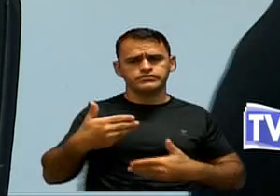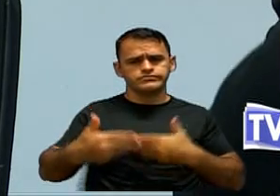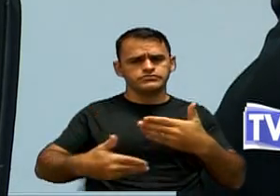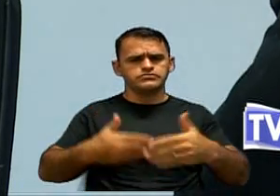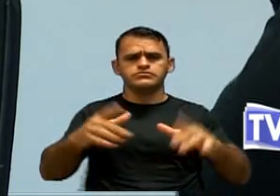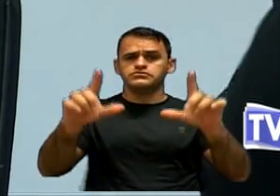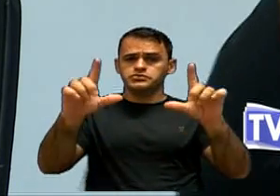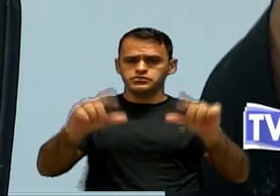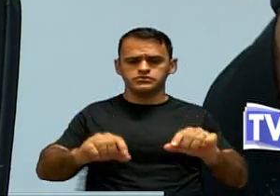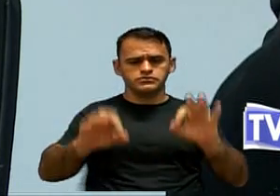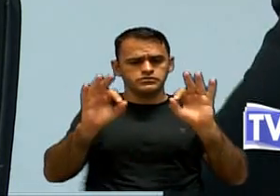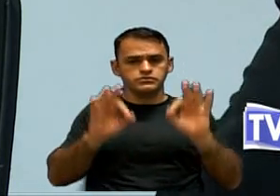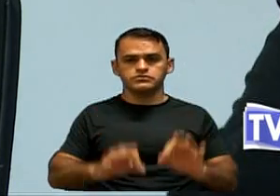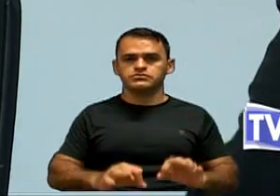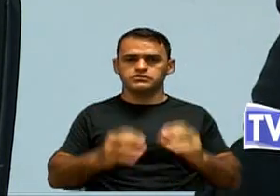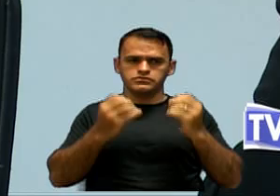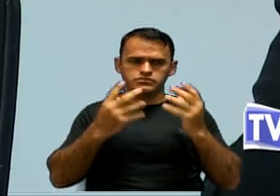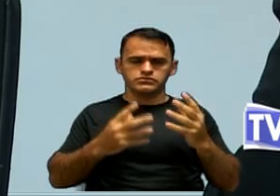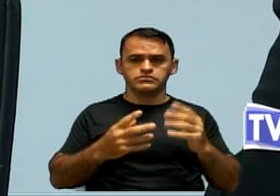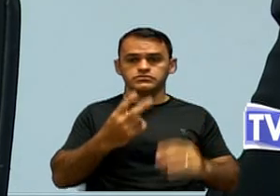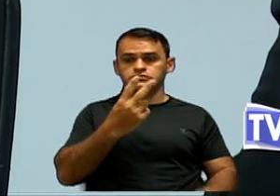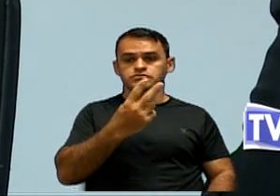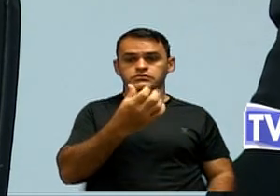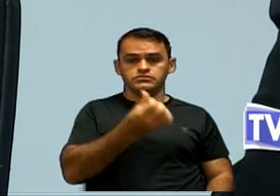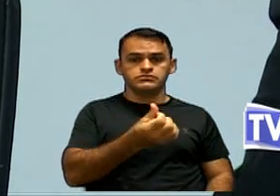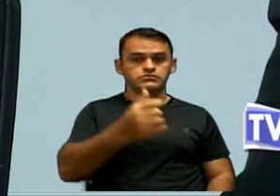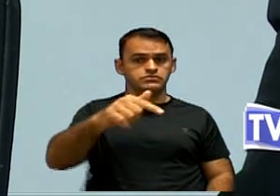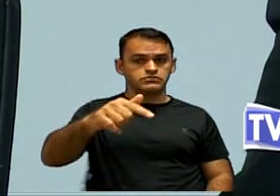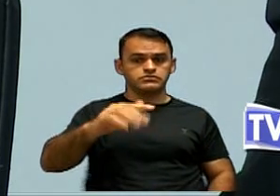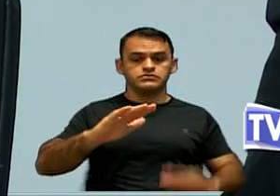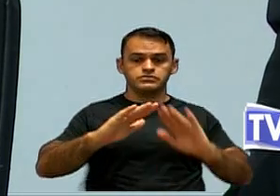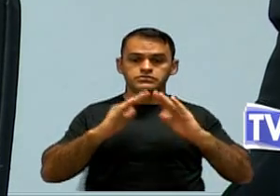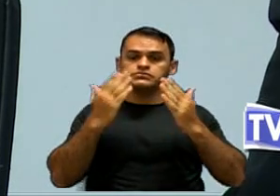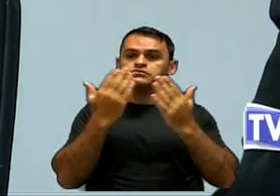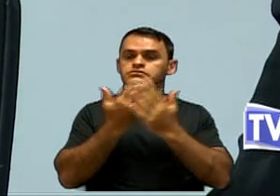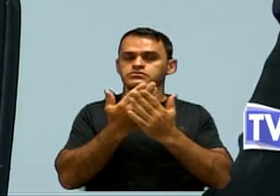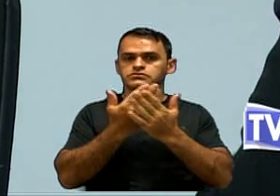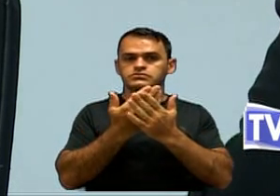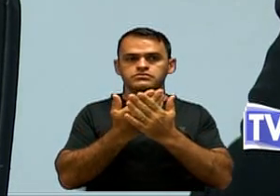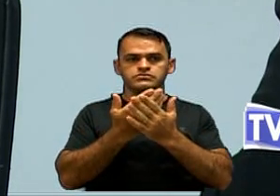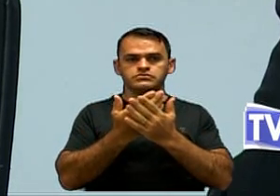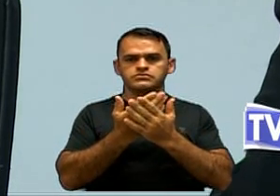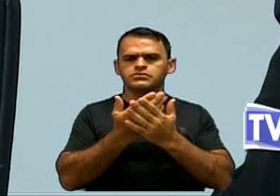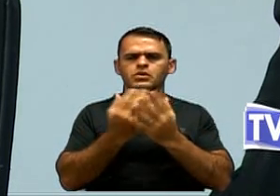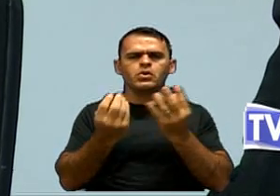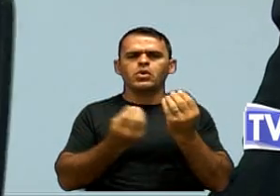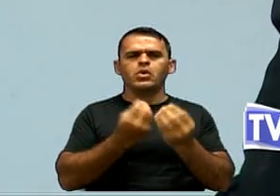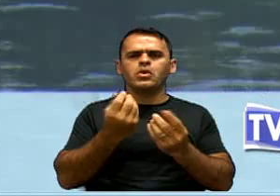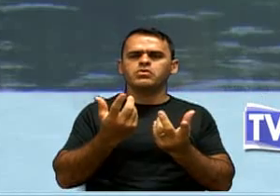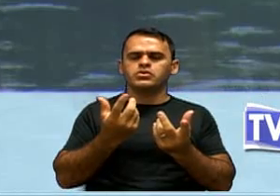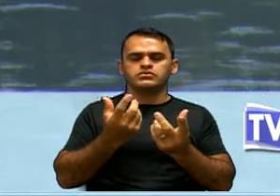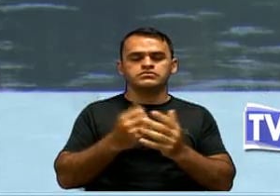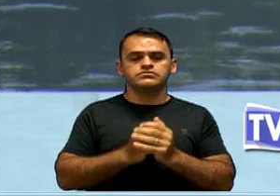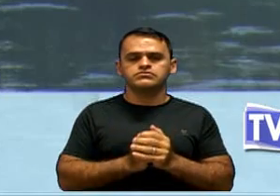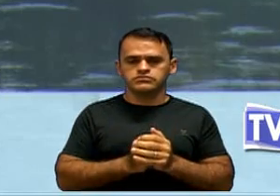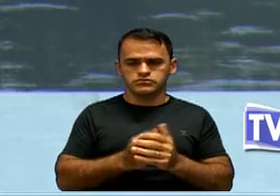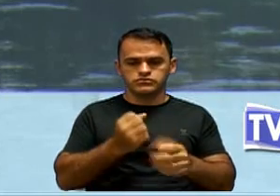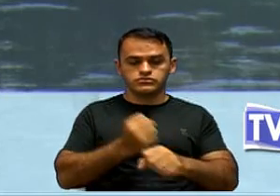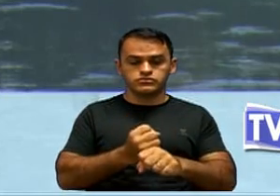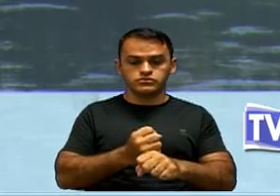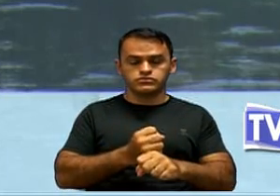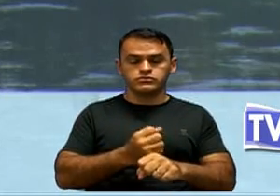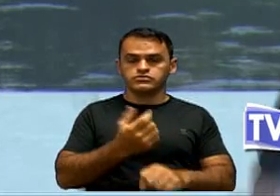com certeza pelo seu projeto. São 267 escolas. No ano ou como que é por mês? Foi no ano